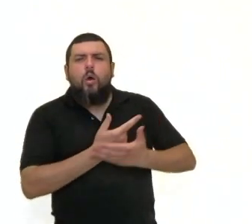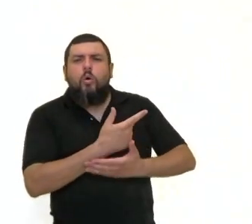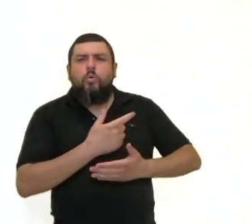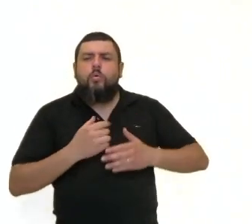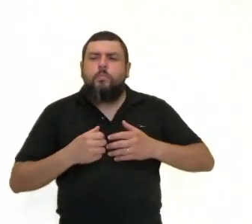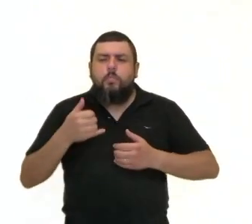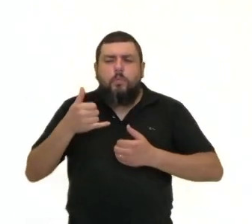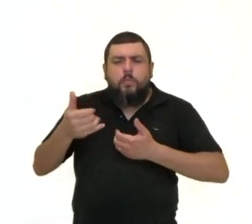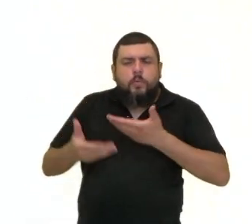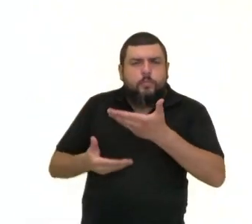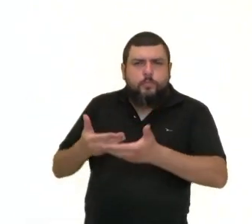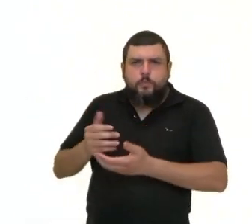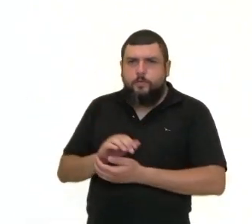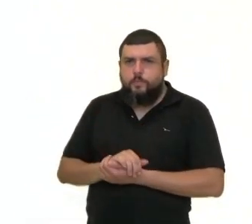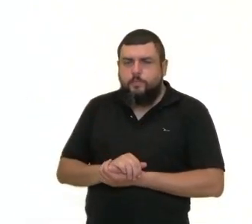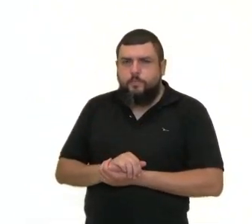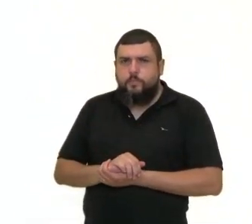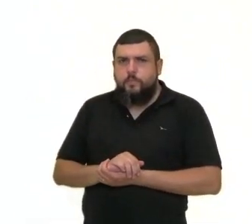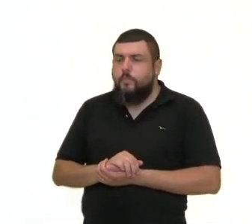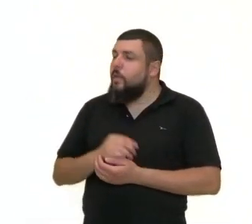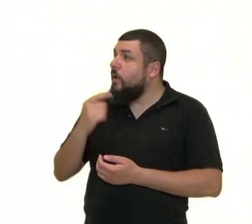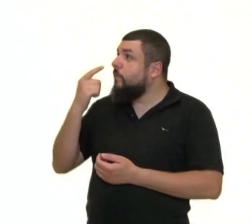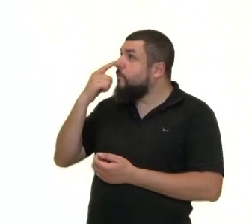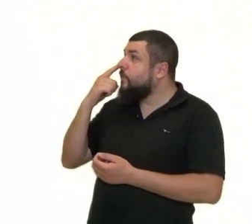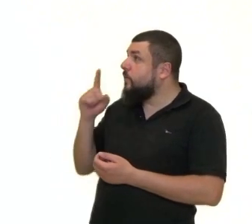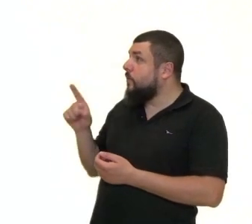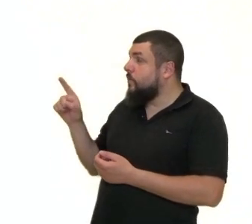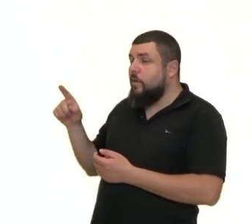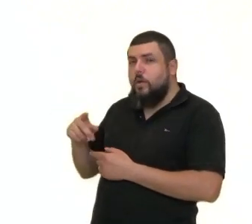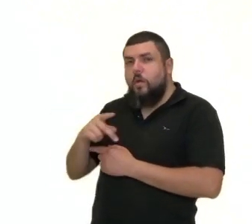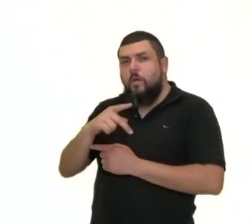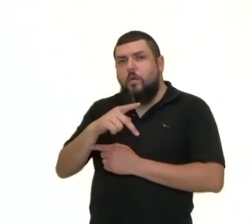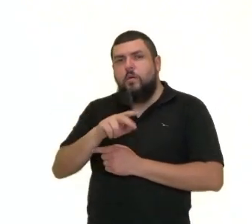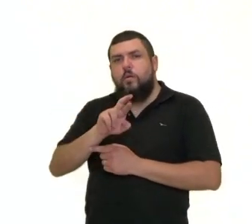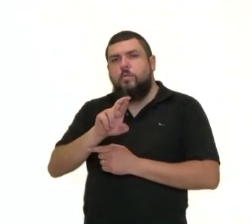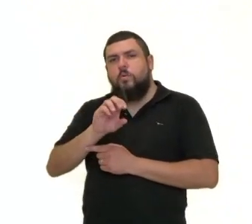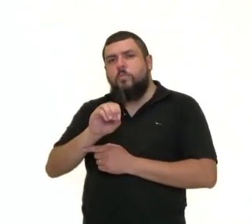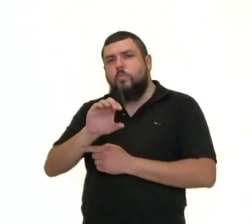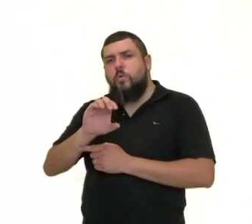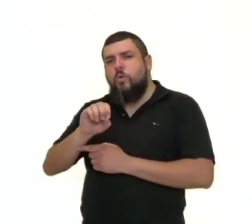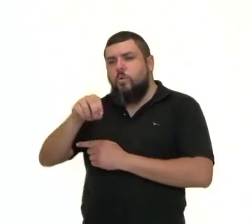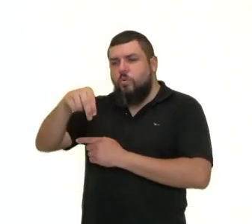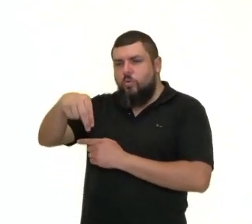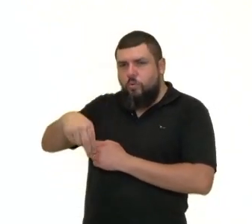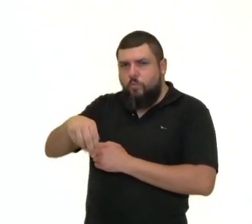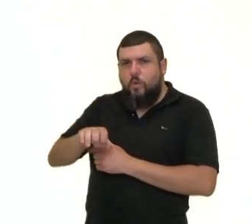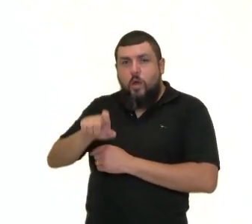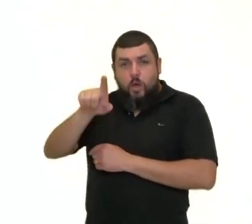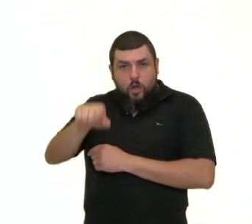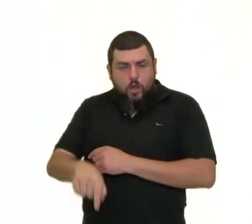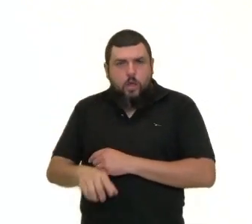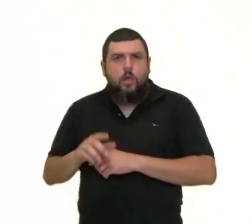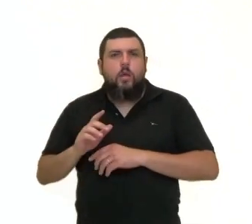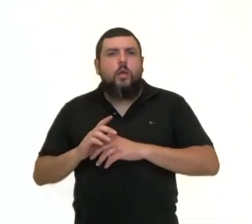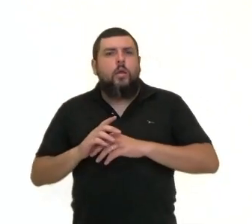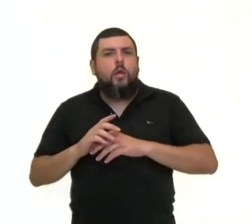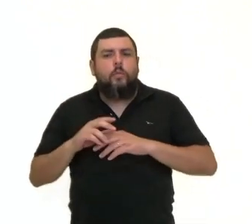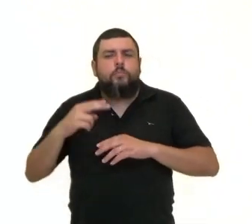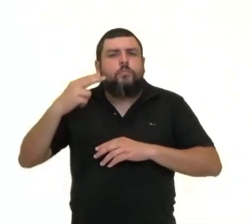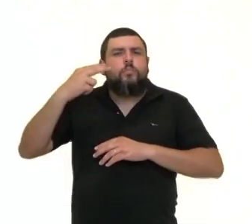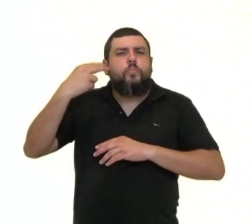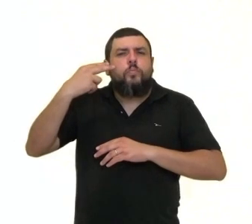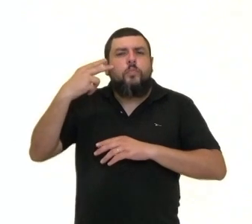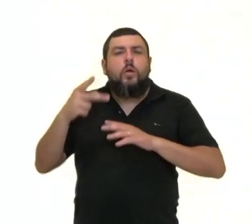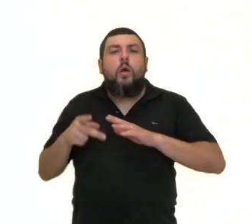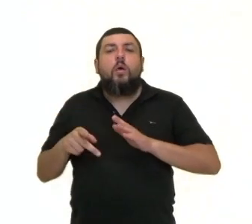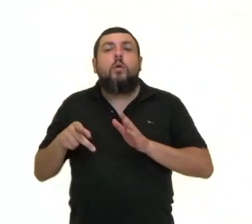O PROCON, que também é um órgão de proteção ao consumidor. Aqui a gente está falando do PROCON São Paulo, mas nós